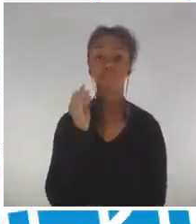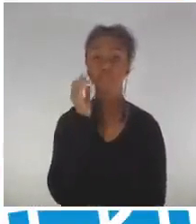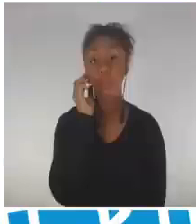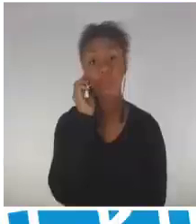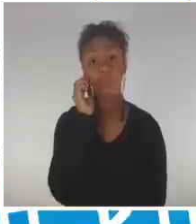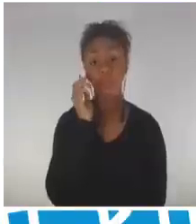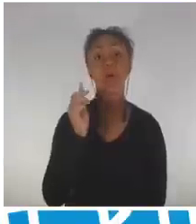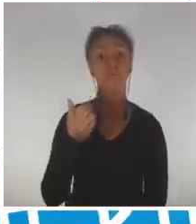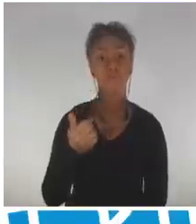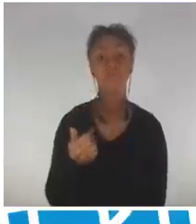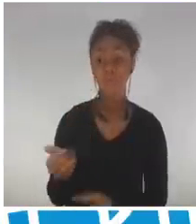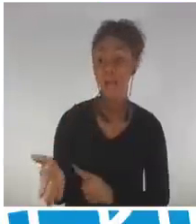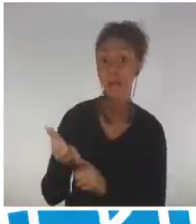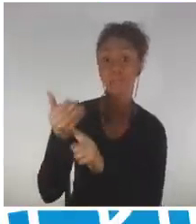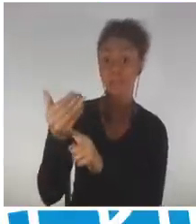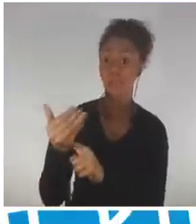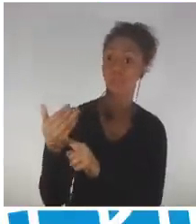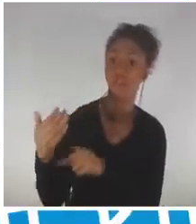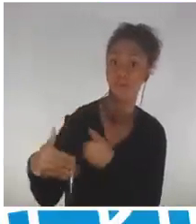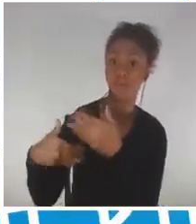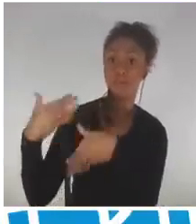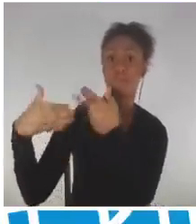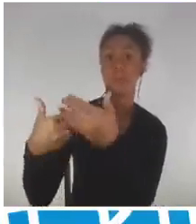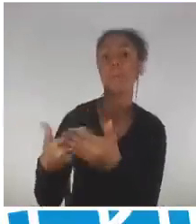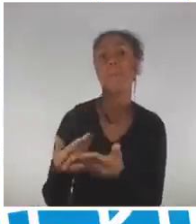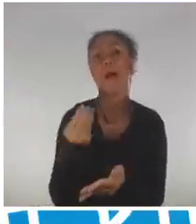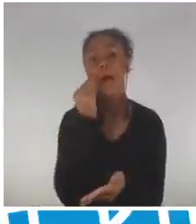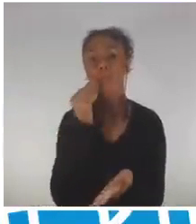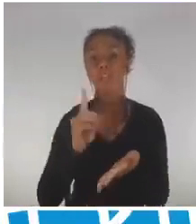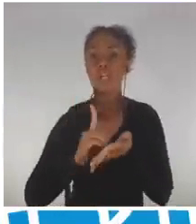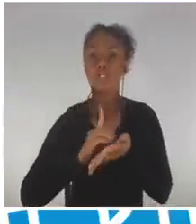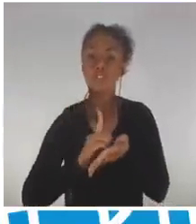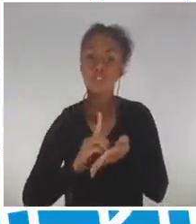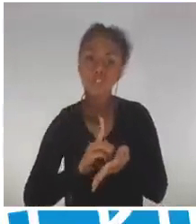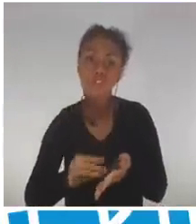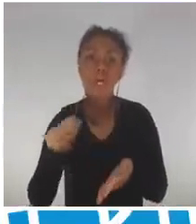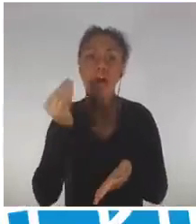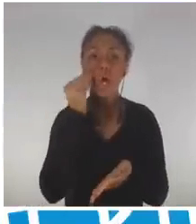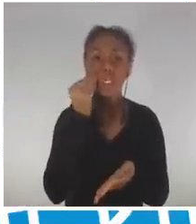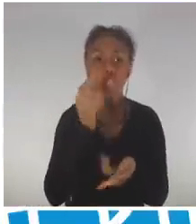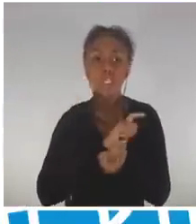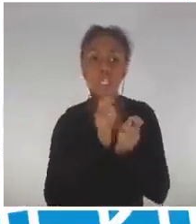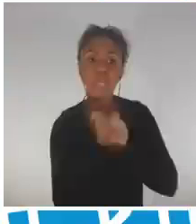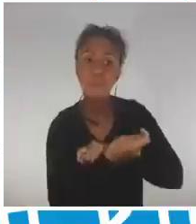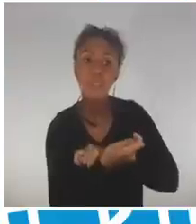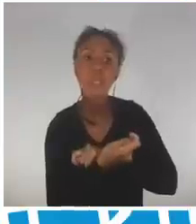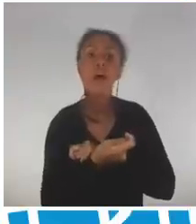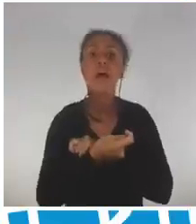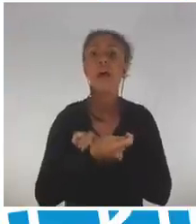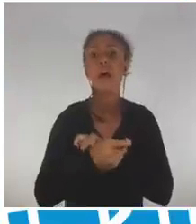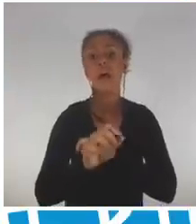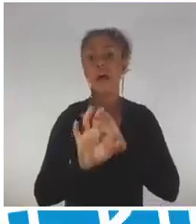da tecnologia, com aplicação digital e uso de testagem adaptativa, TAI, né?